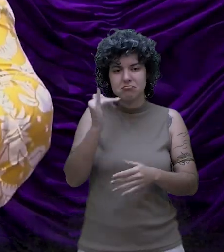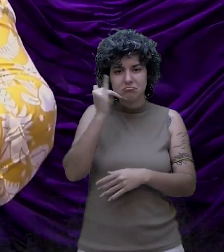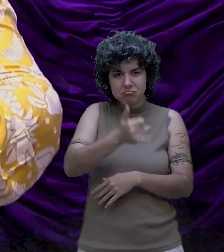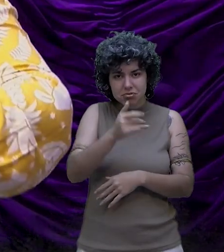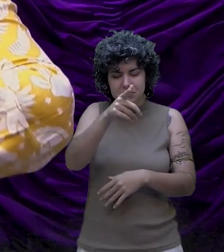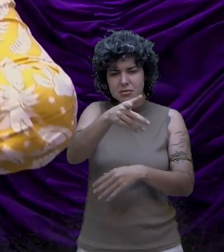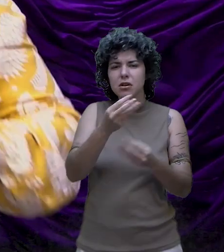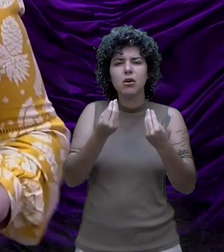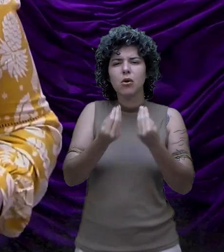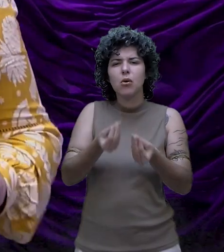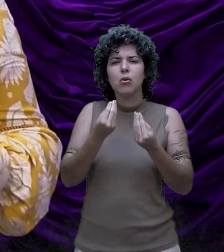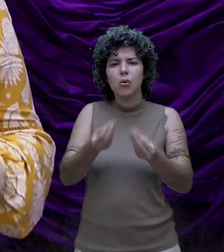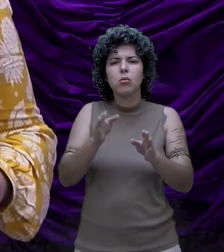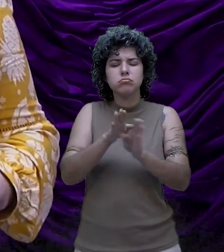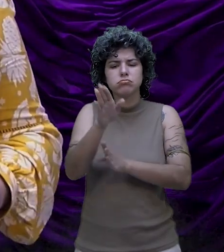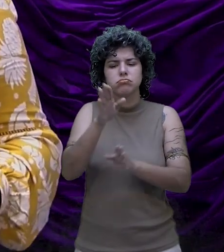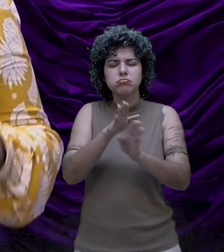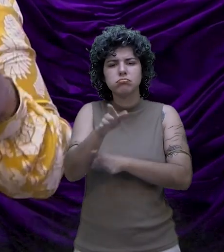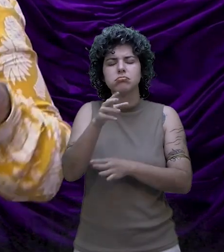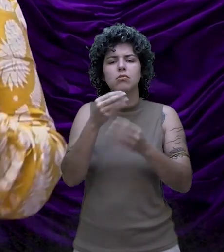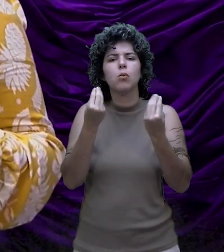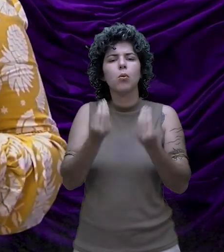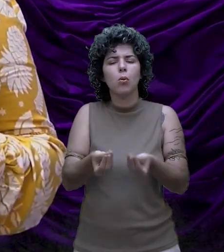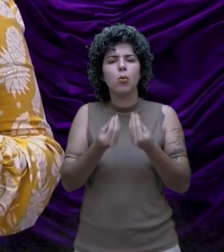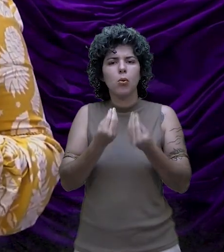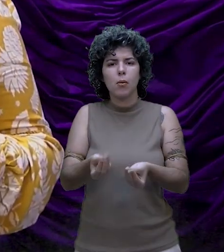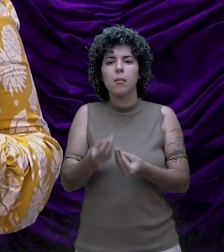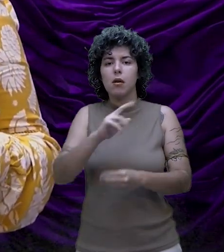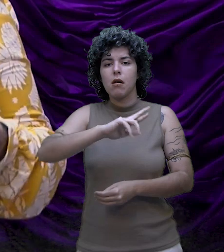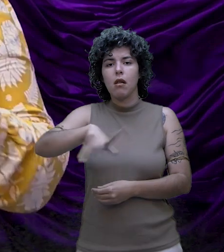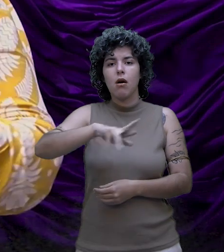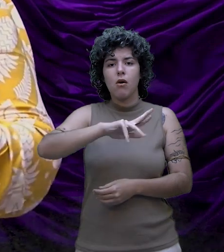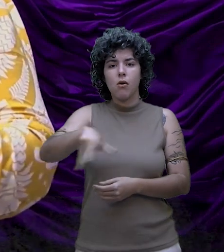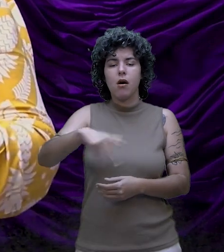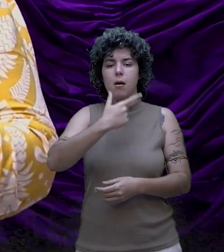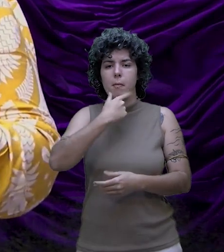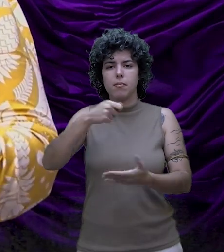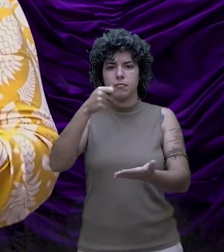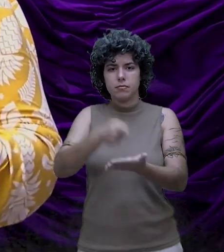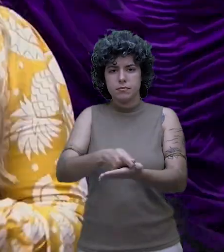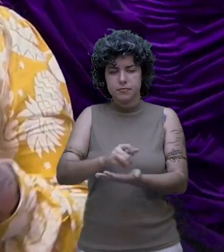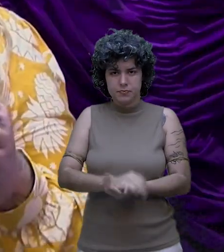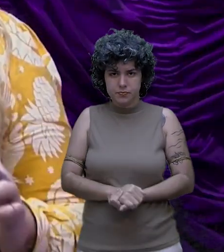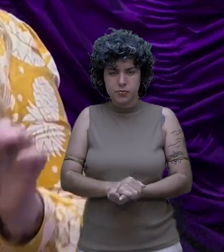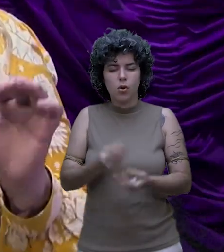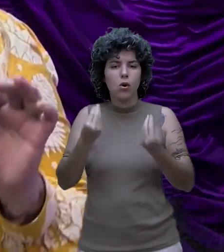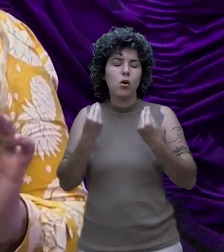Mas calma, não é só reclamação. Olha o que acontece quando elas pegam a